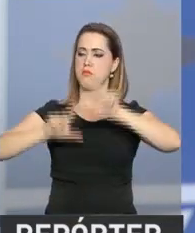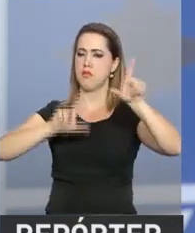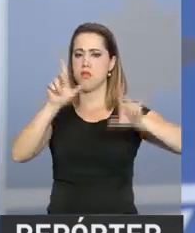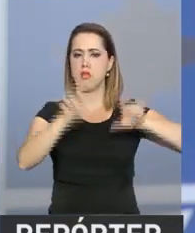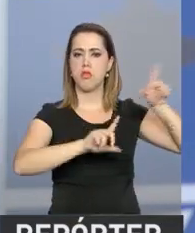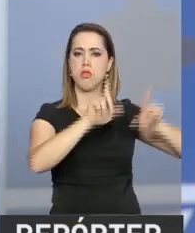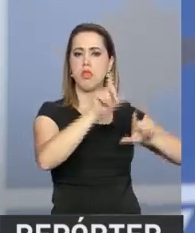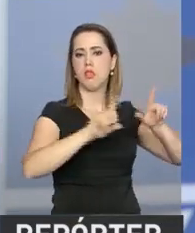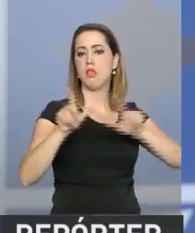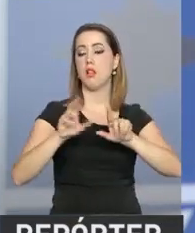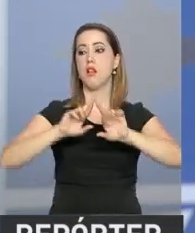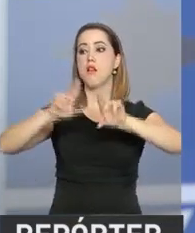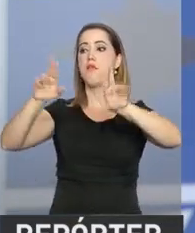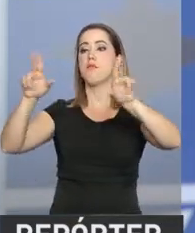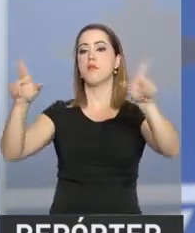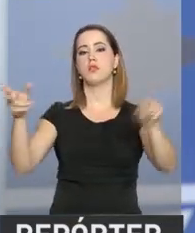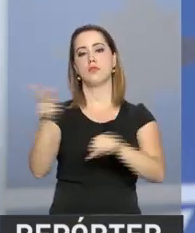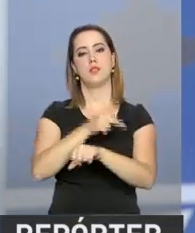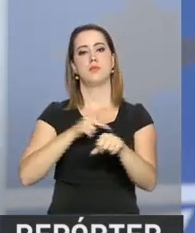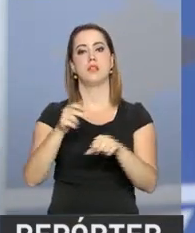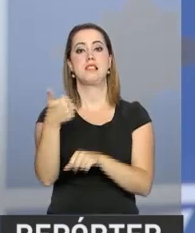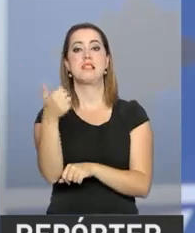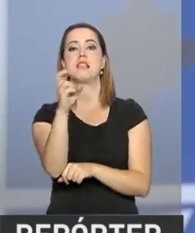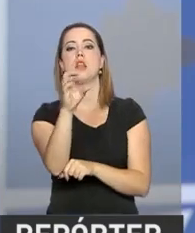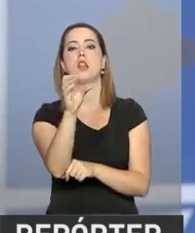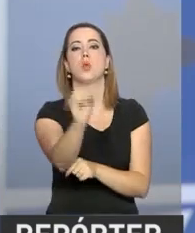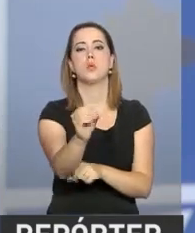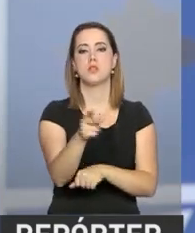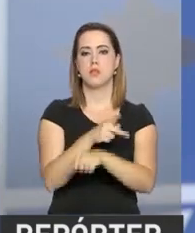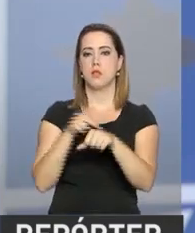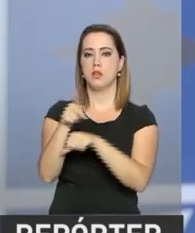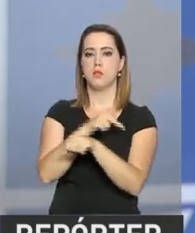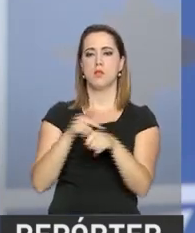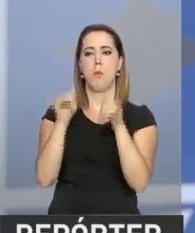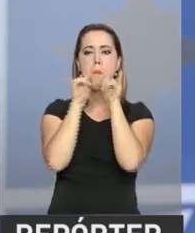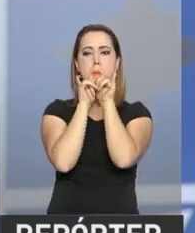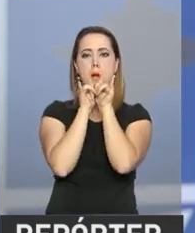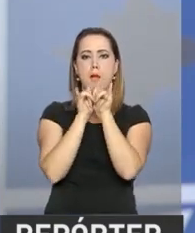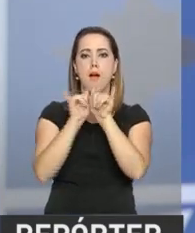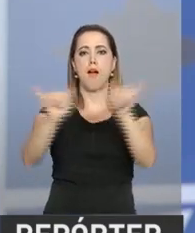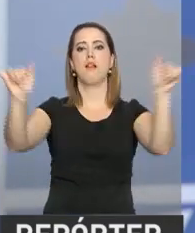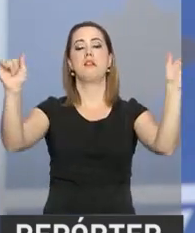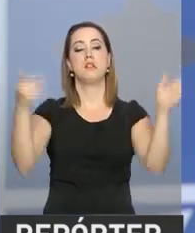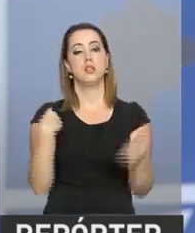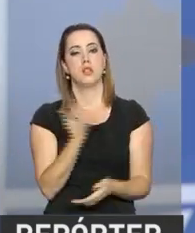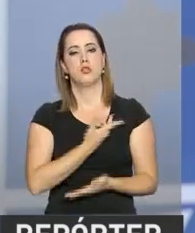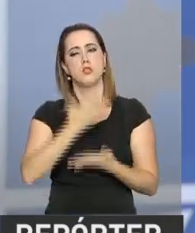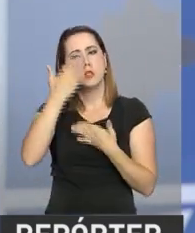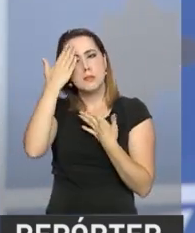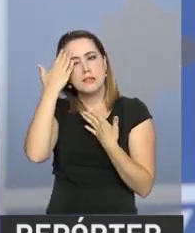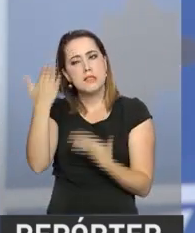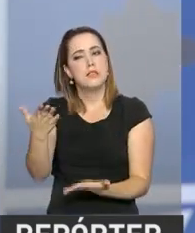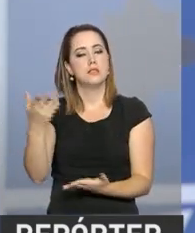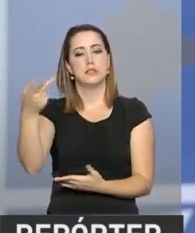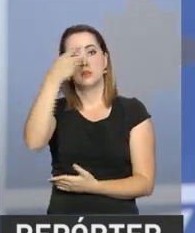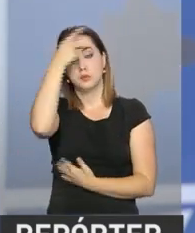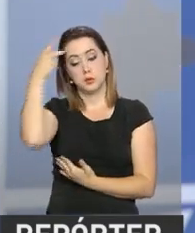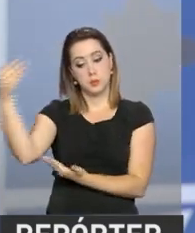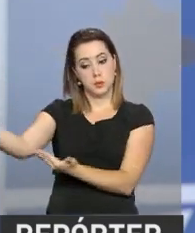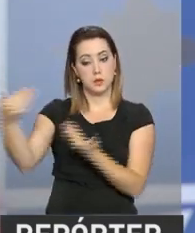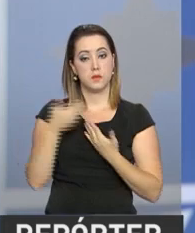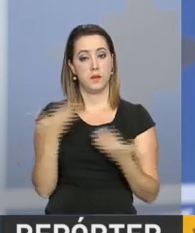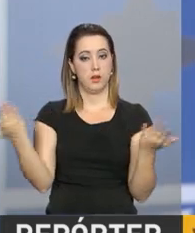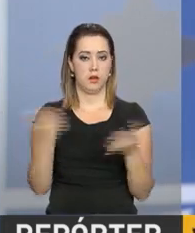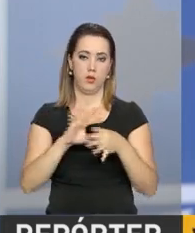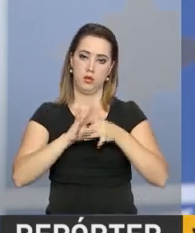150 países estamos atingindo milhões e milhões de pessoas com uma campanha onde nós agradecer a a vinda das pessoas nas olimpíadas